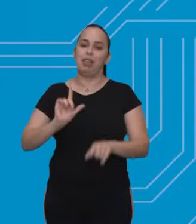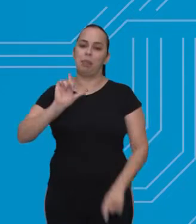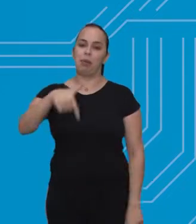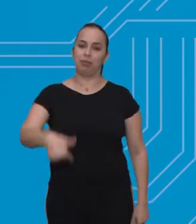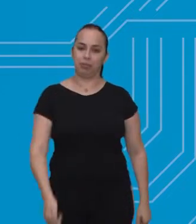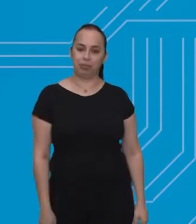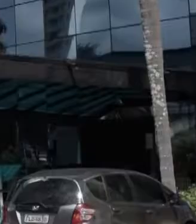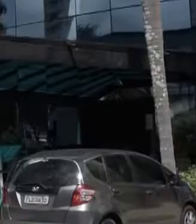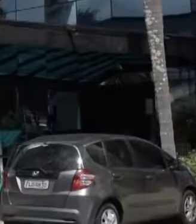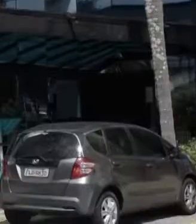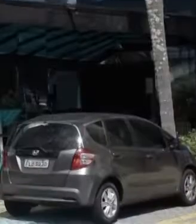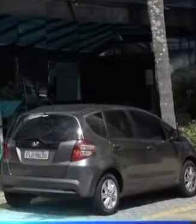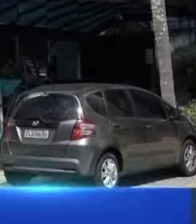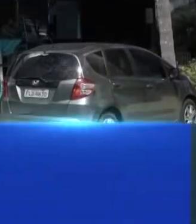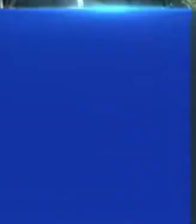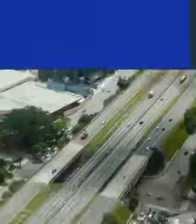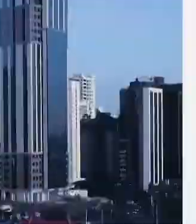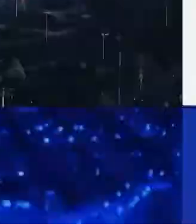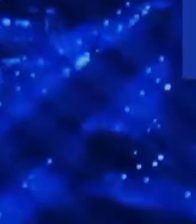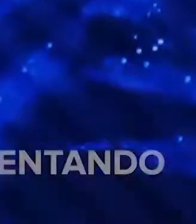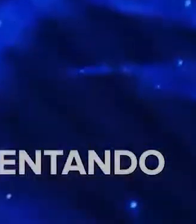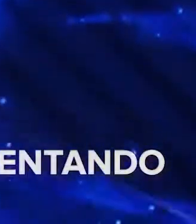é daqui a pouco a